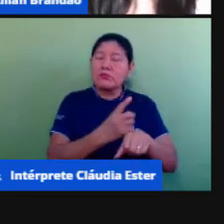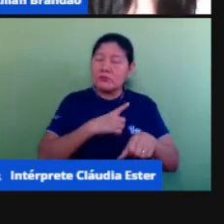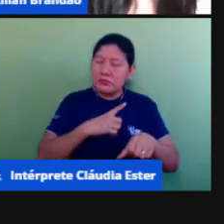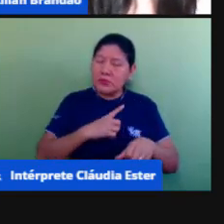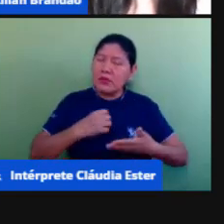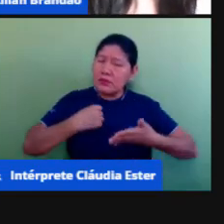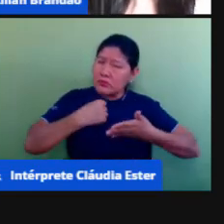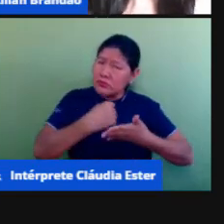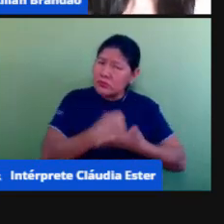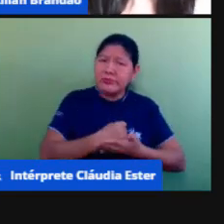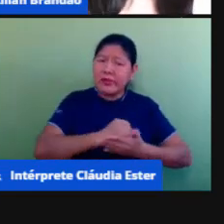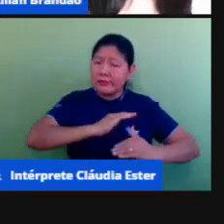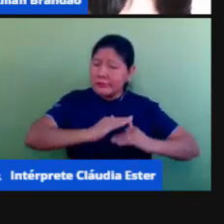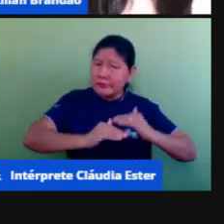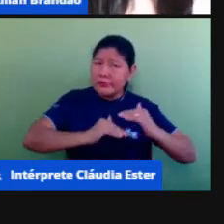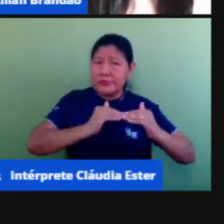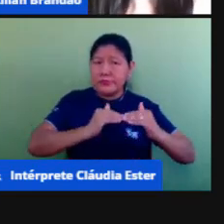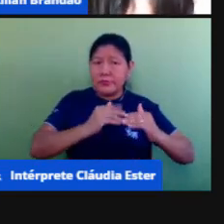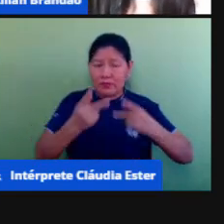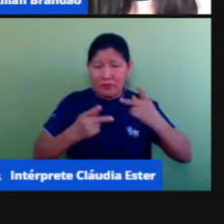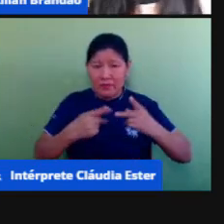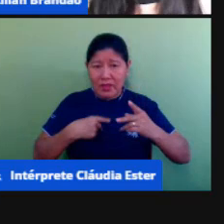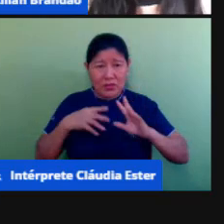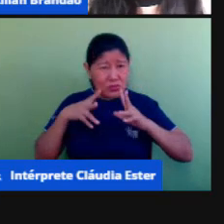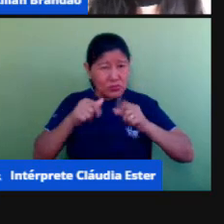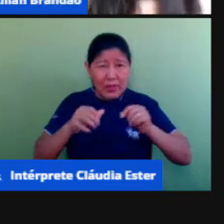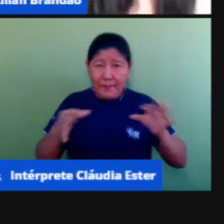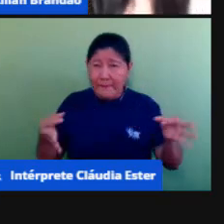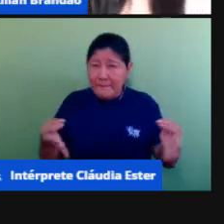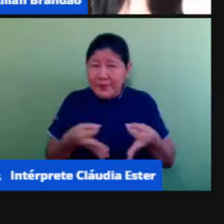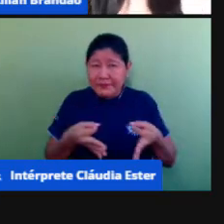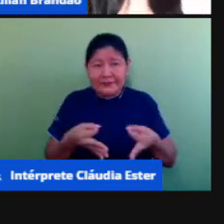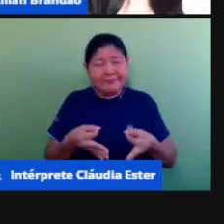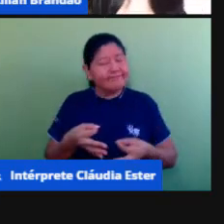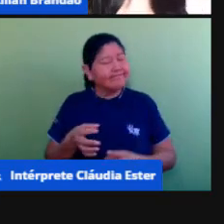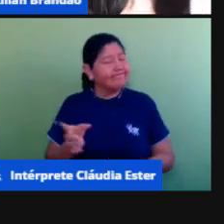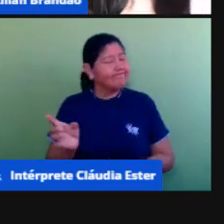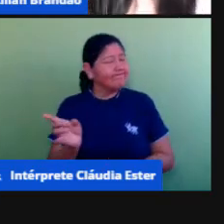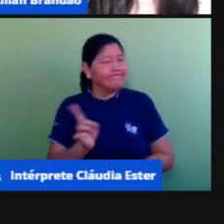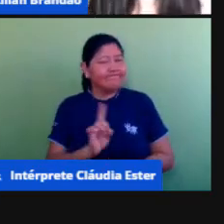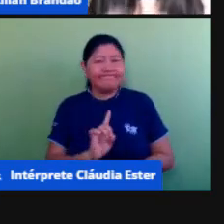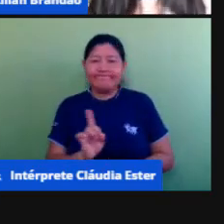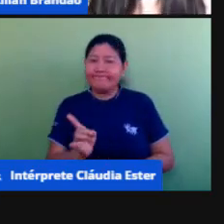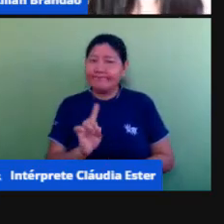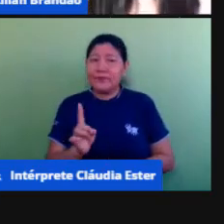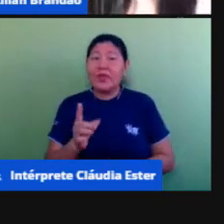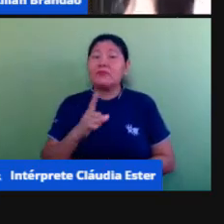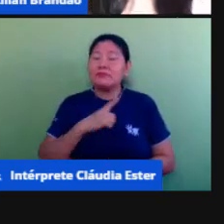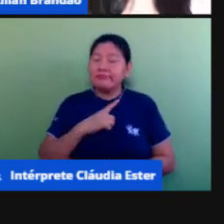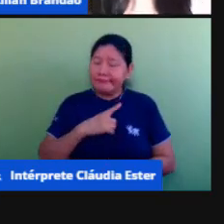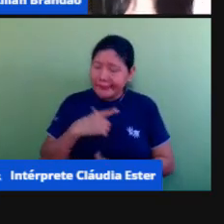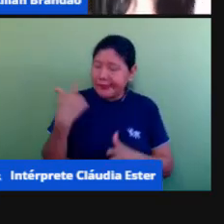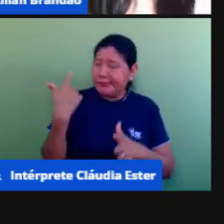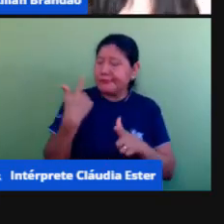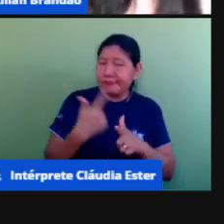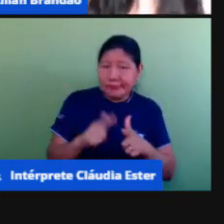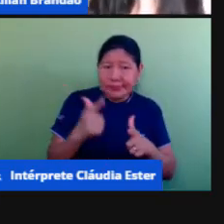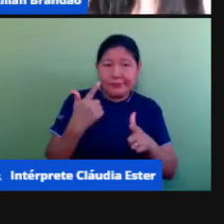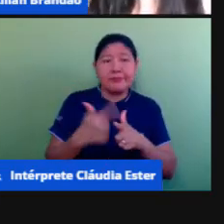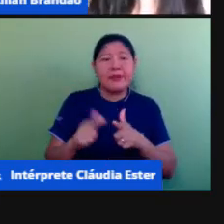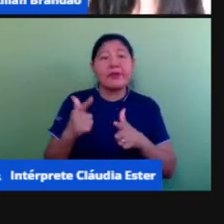dizer para vocês que tudo são flores, não. Nós temos os desafios, principalmente no que diz respeito ao quê? A